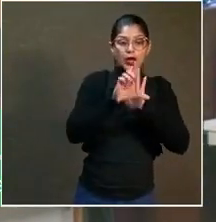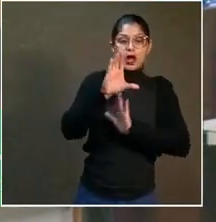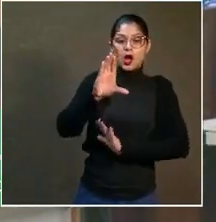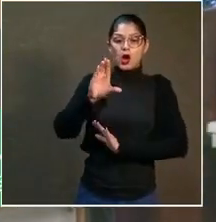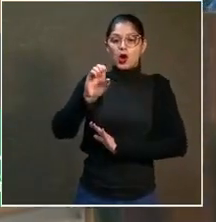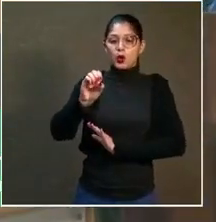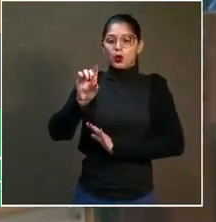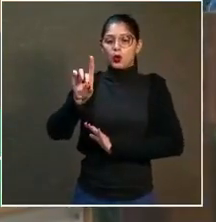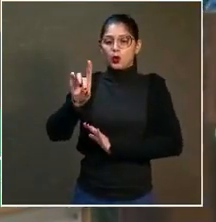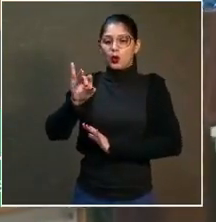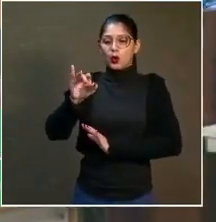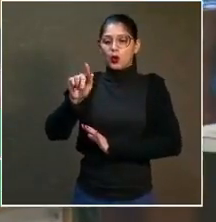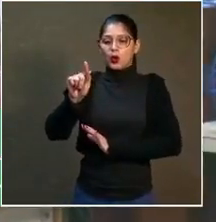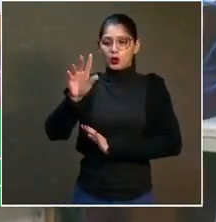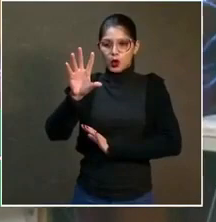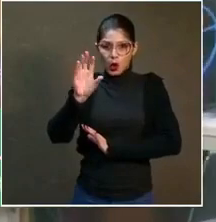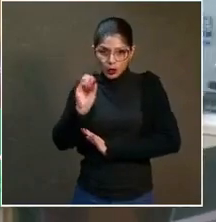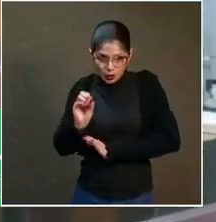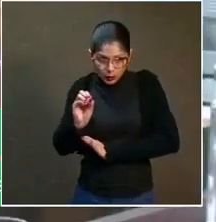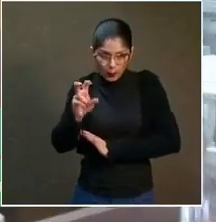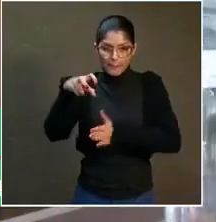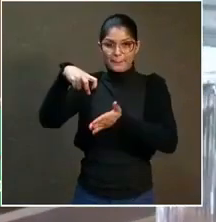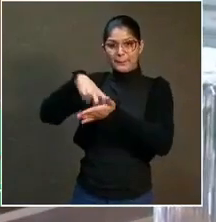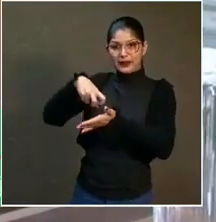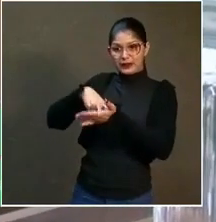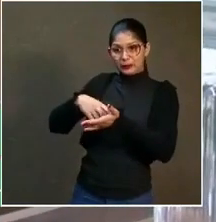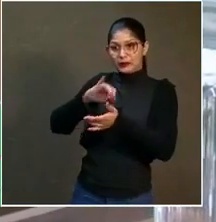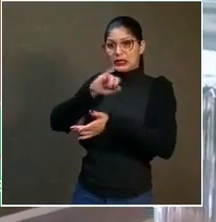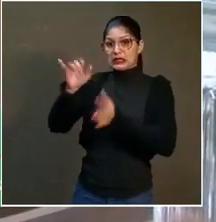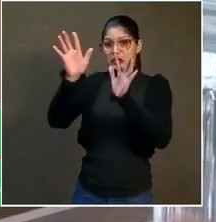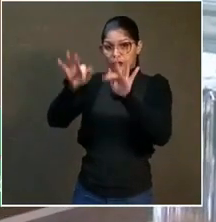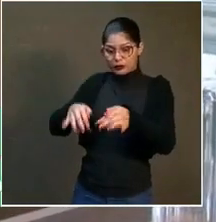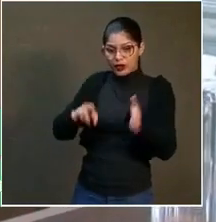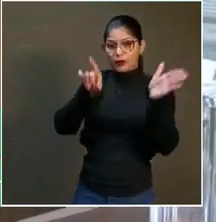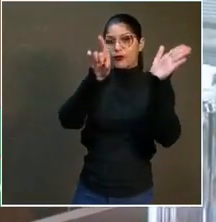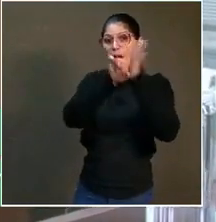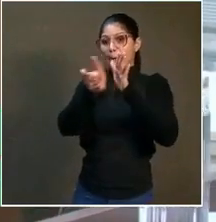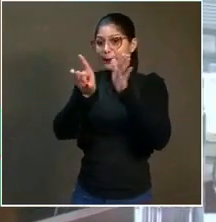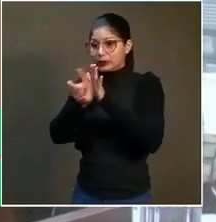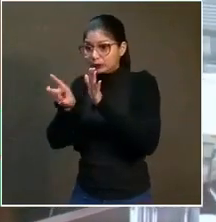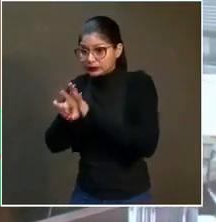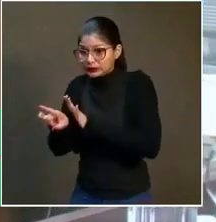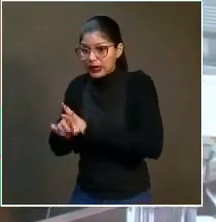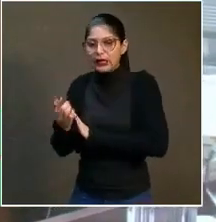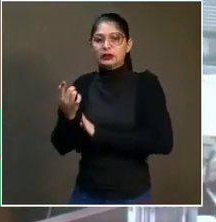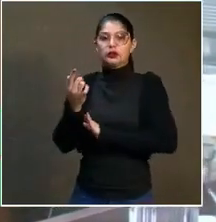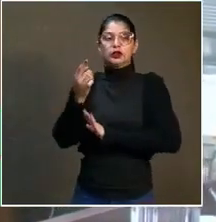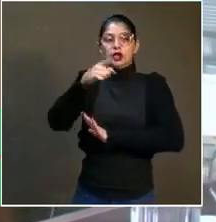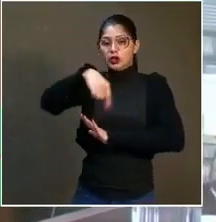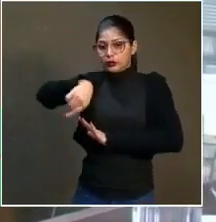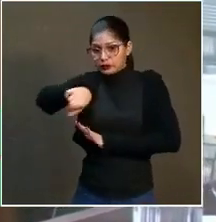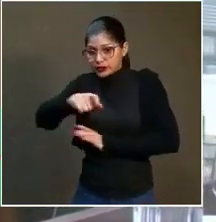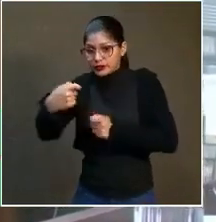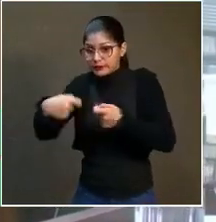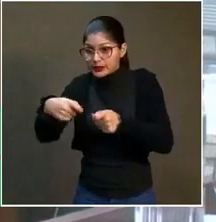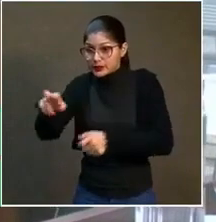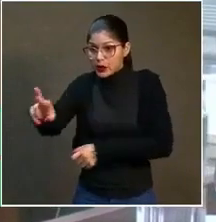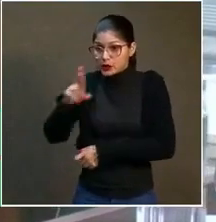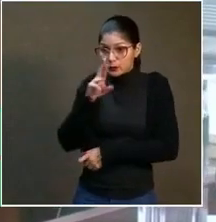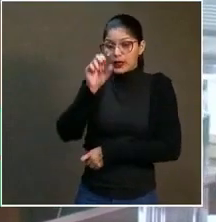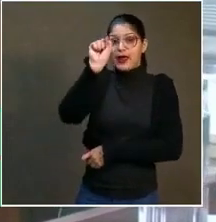Vossas Excelências, ao final, quando forem perguntados, foi explicado a quesitação, ao final vai ser feito algumas perguntas e vocês vão responder sim